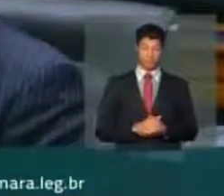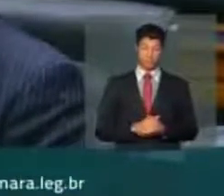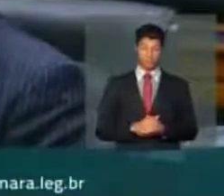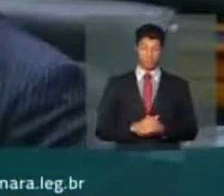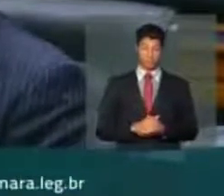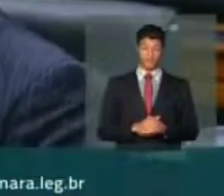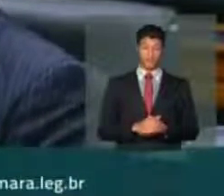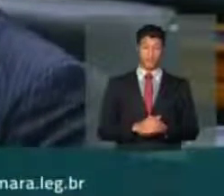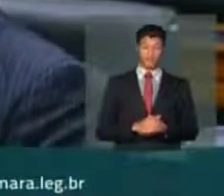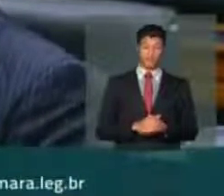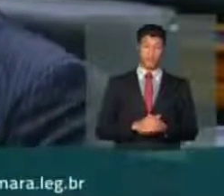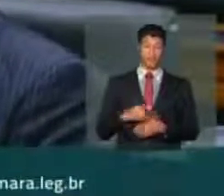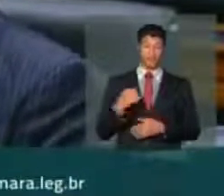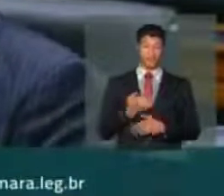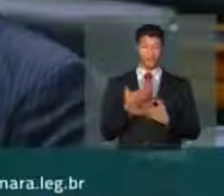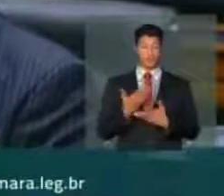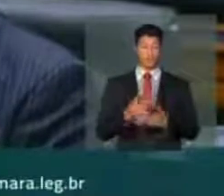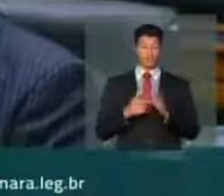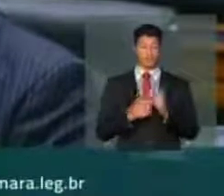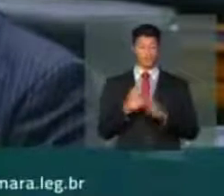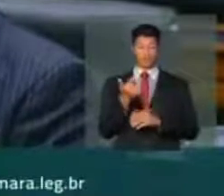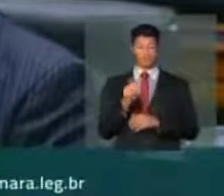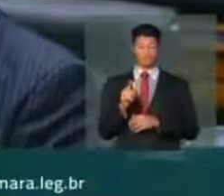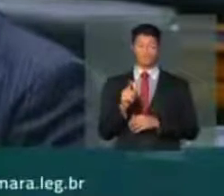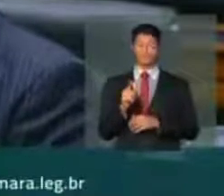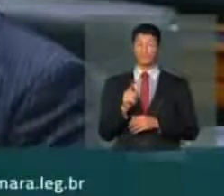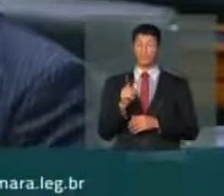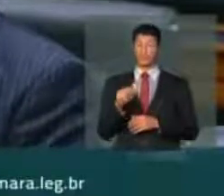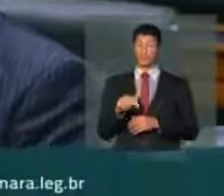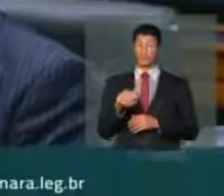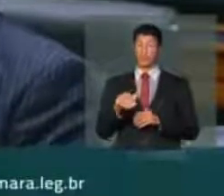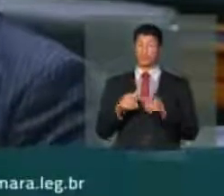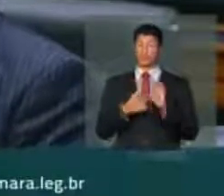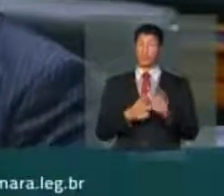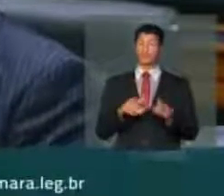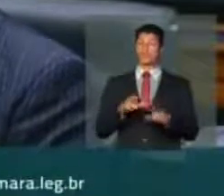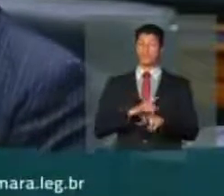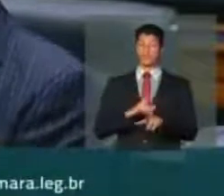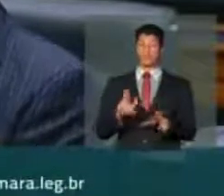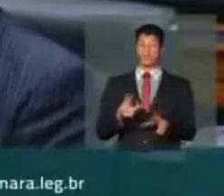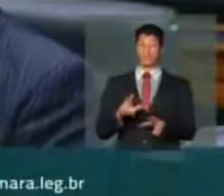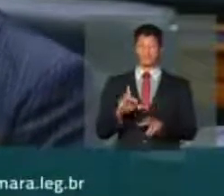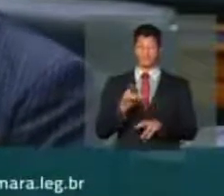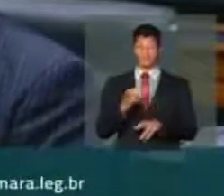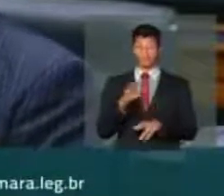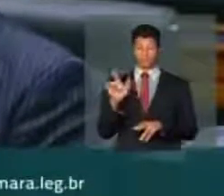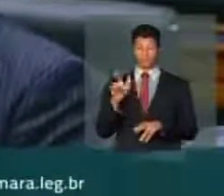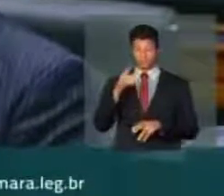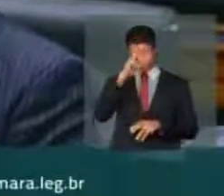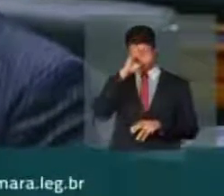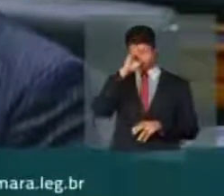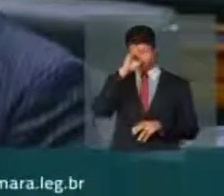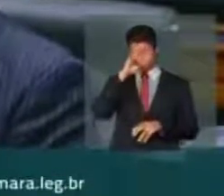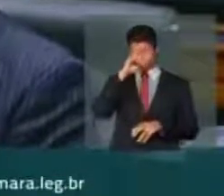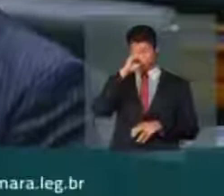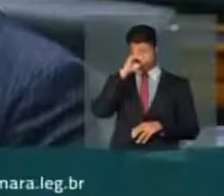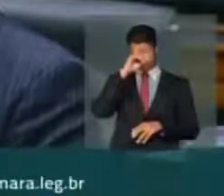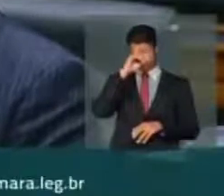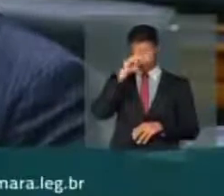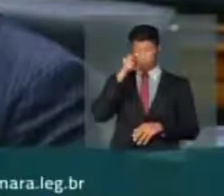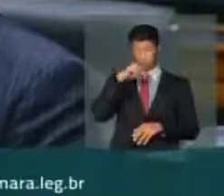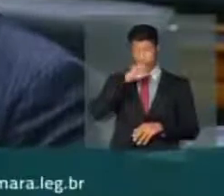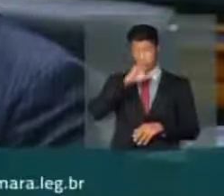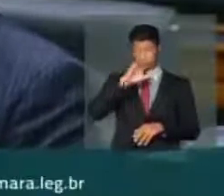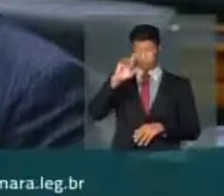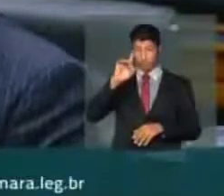Vou concluir, presidente. Nós queremos mostrar o outro lado. E o outro lado da moeda chama-se, dentre outros hospitais, o Hospital Mãe